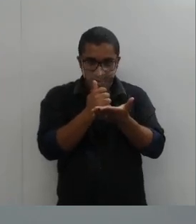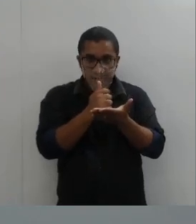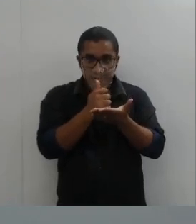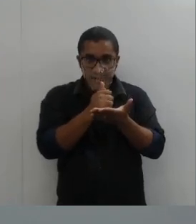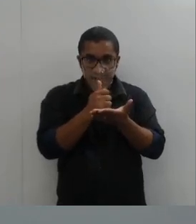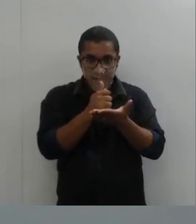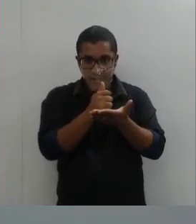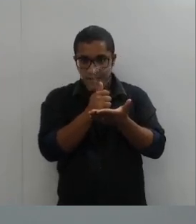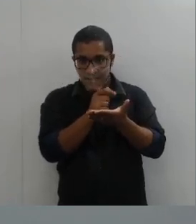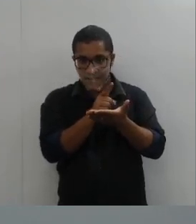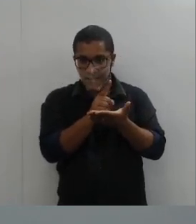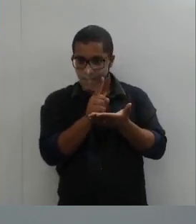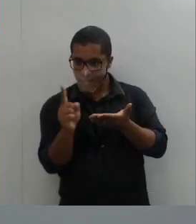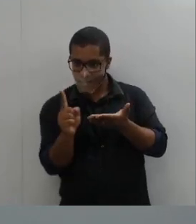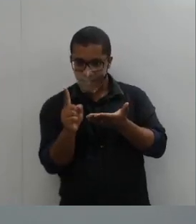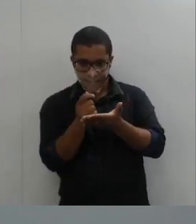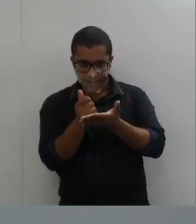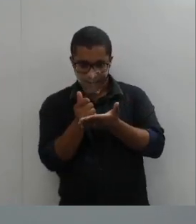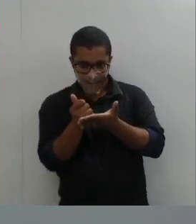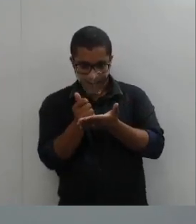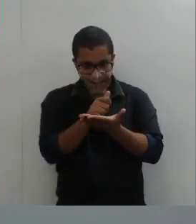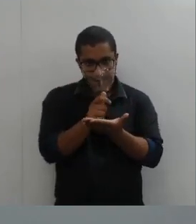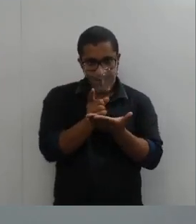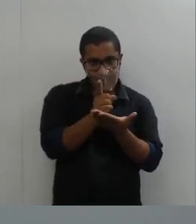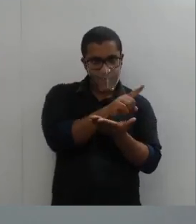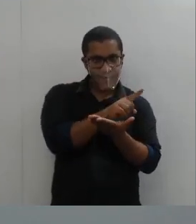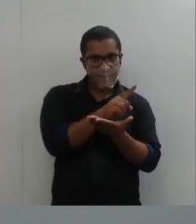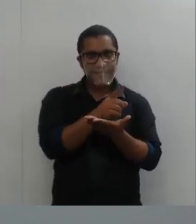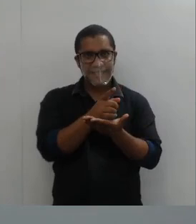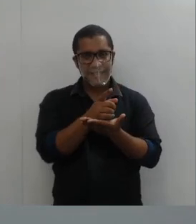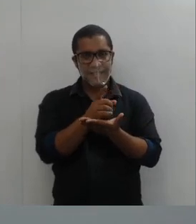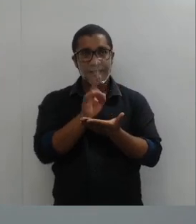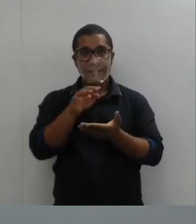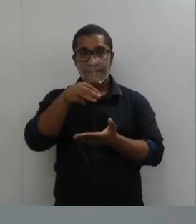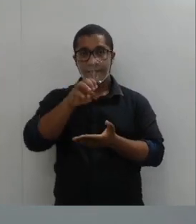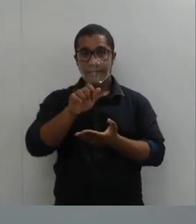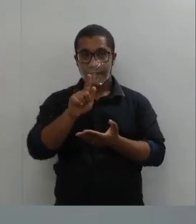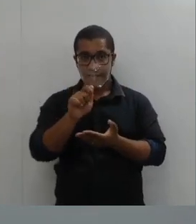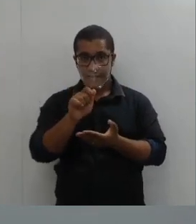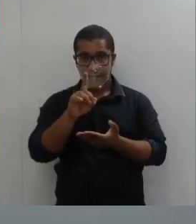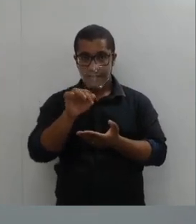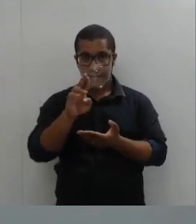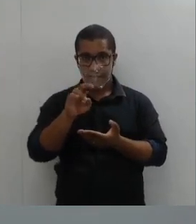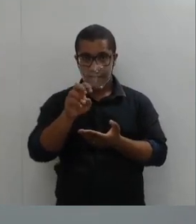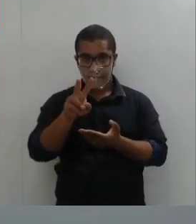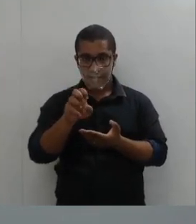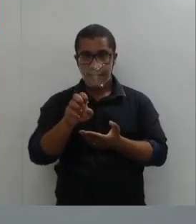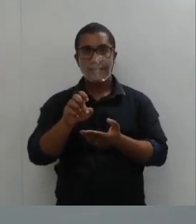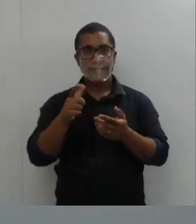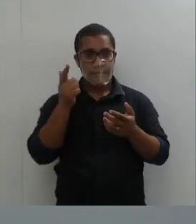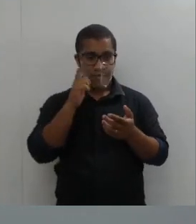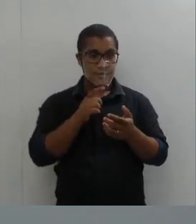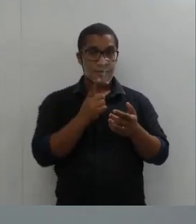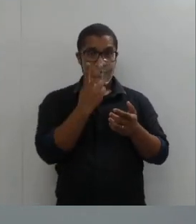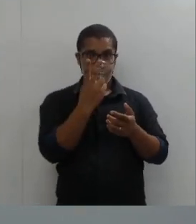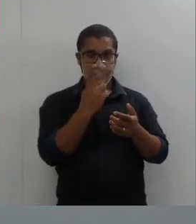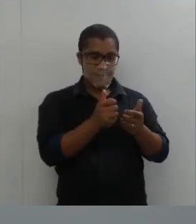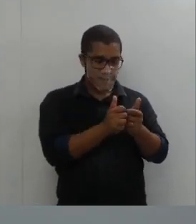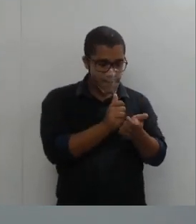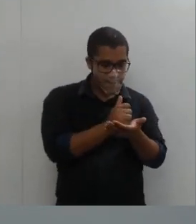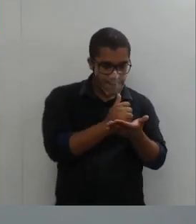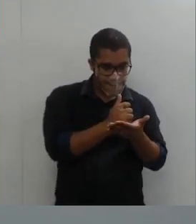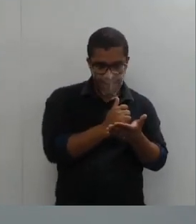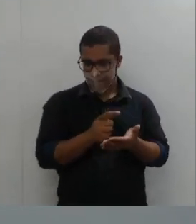você mexia de um lado para o outro. No Mega Drive você já consegue ter aí uns 2 controles remotos, dá para você fazer